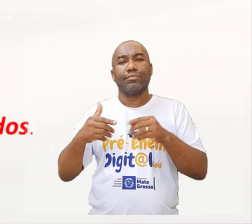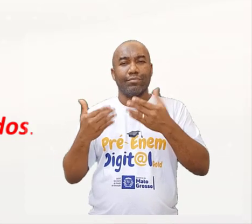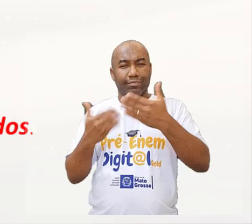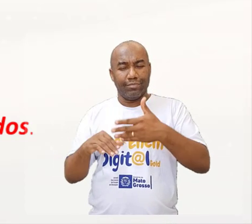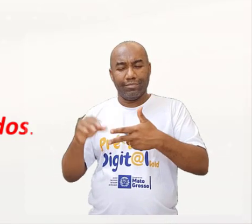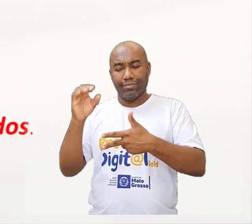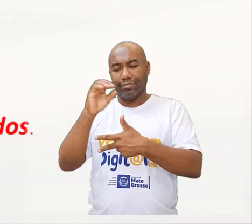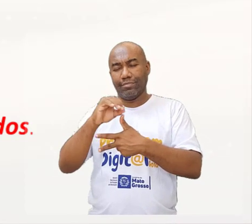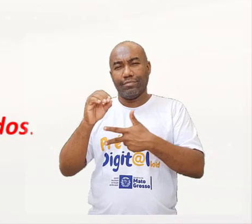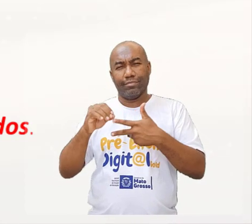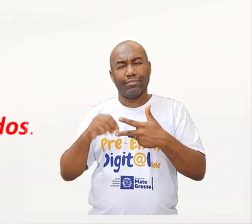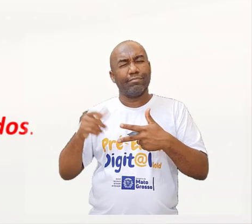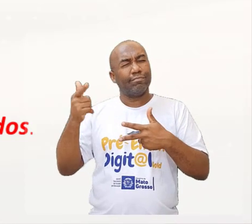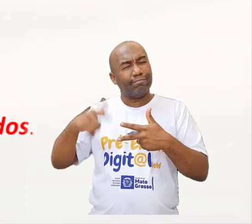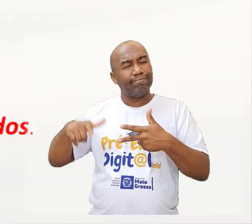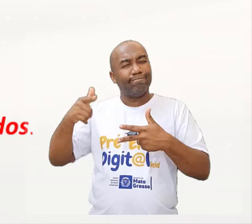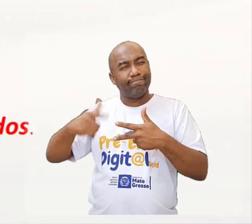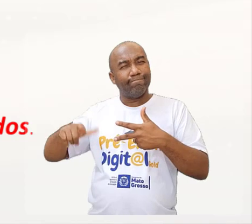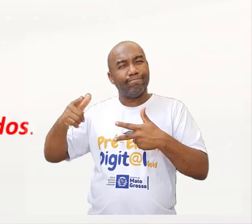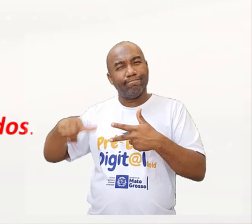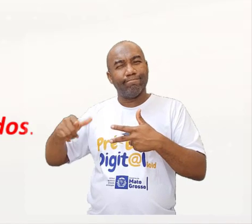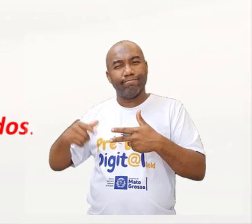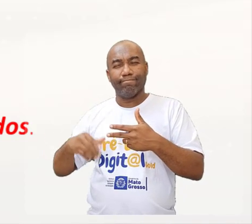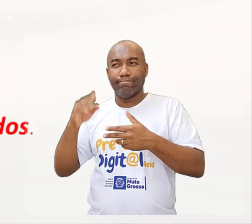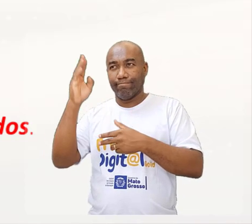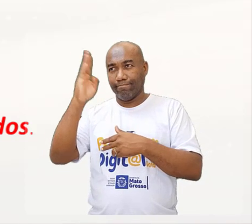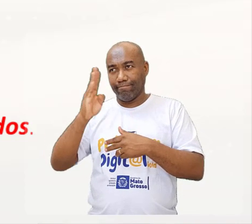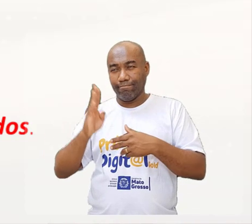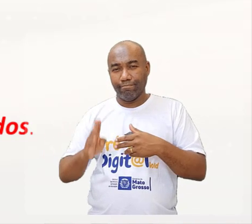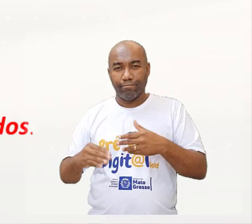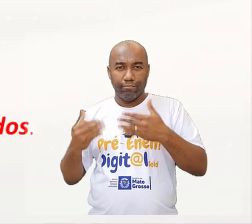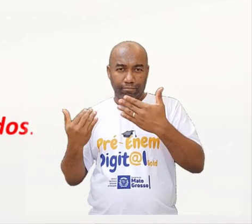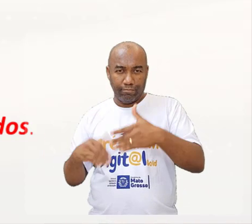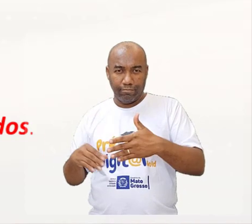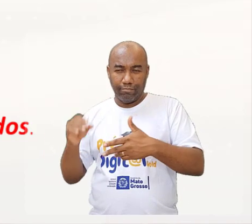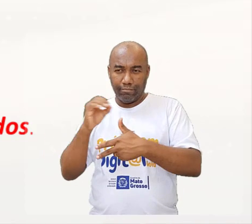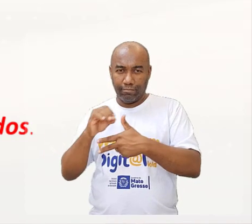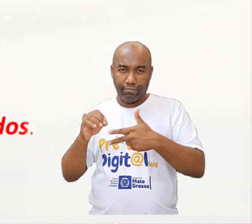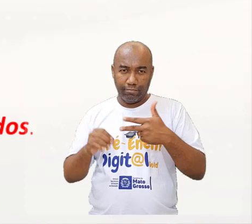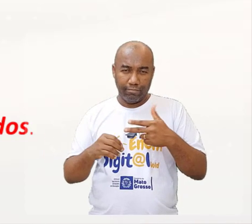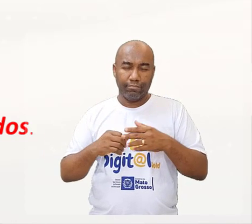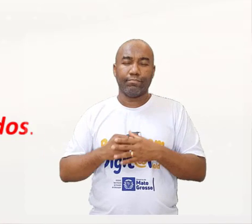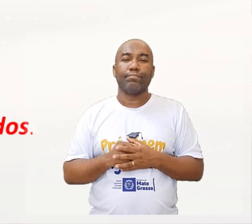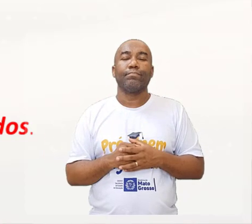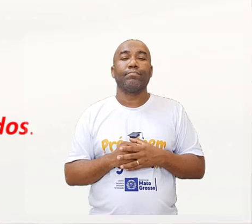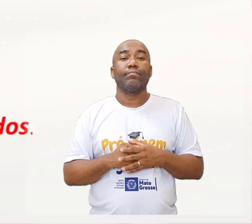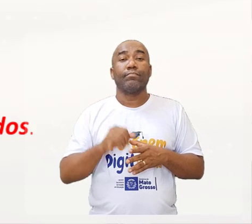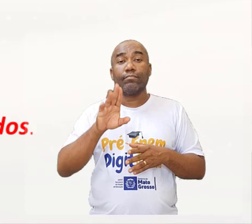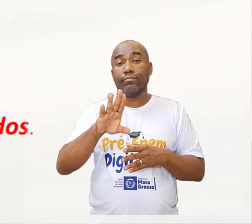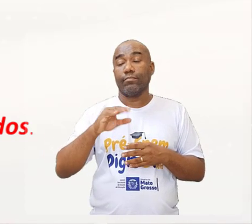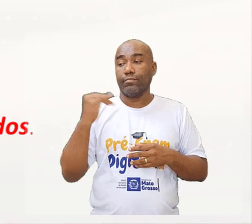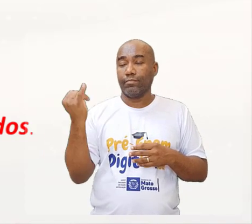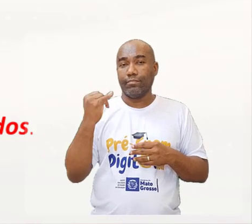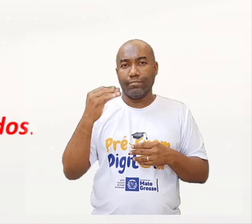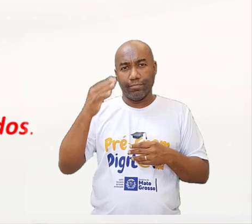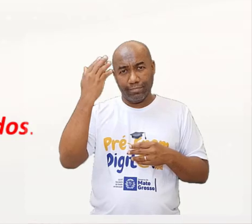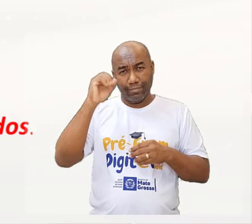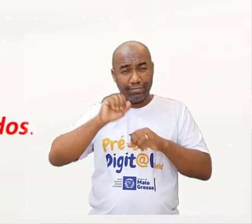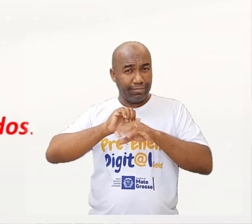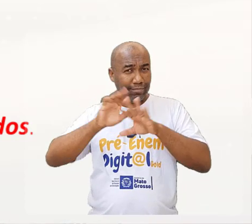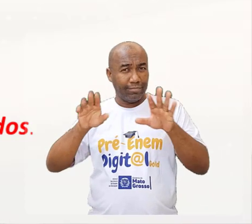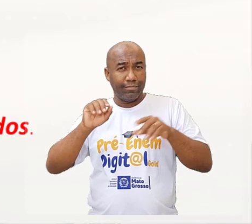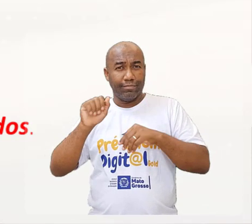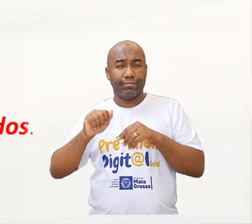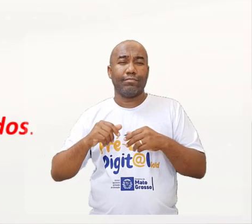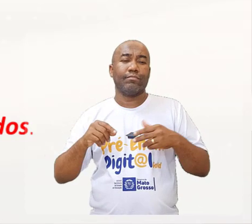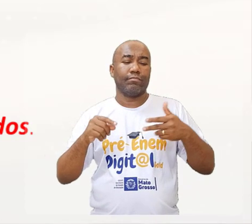no Enem desde quando o governo brasileiro começou com essa prova, tá? Vamos entender o que faz esse hormônio.